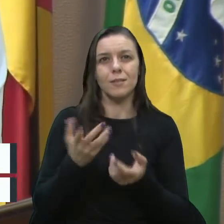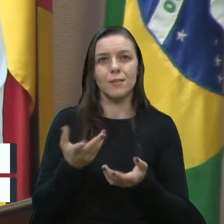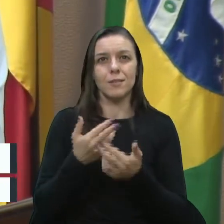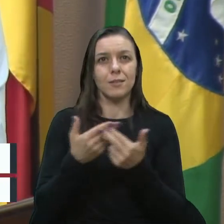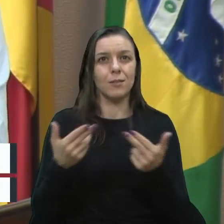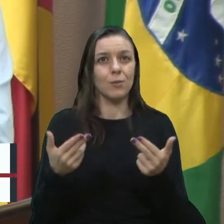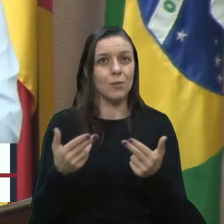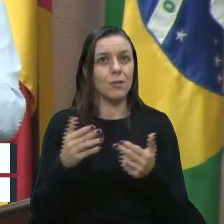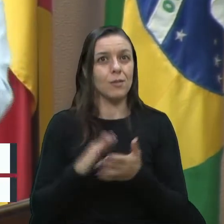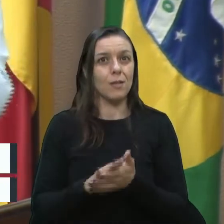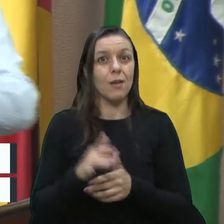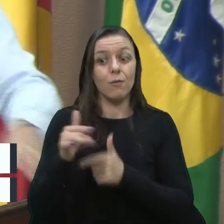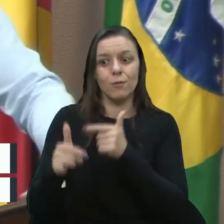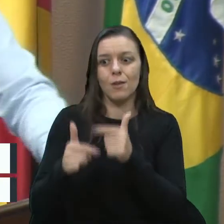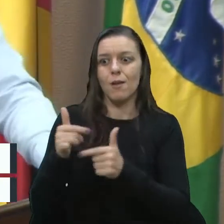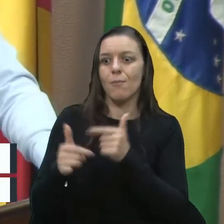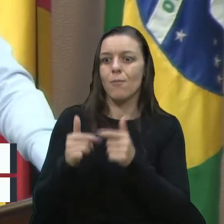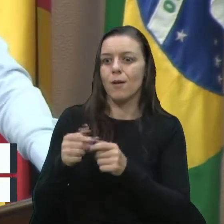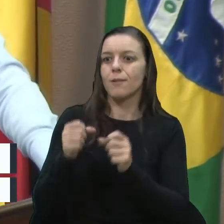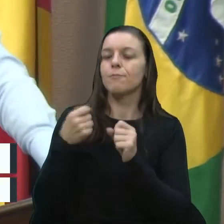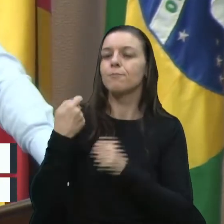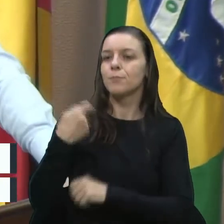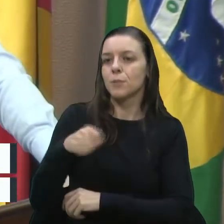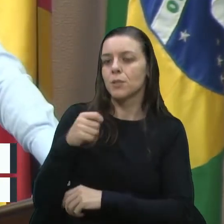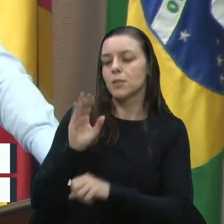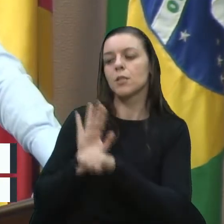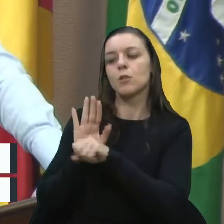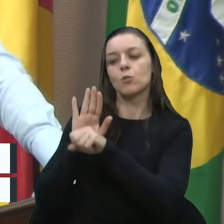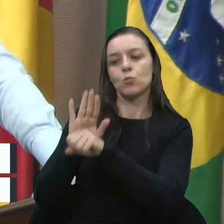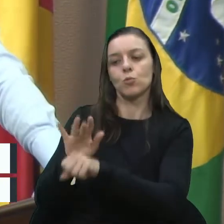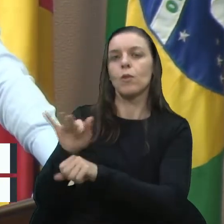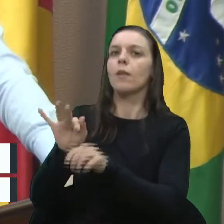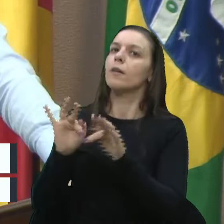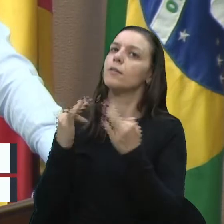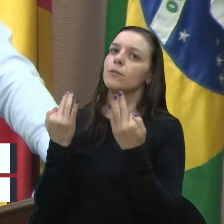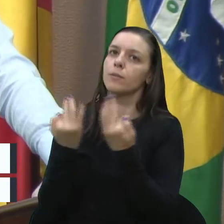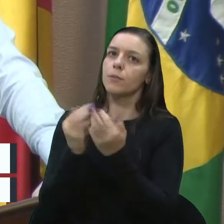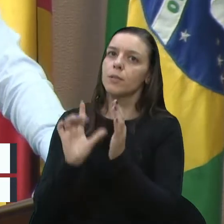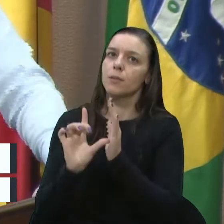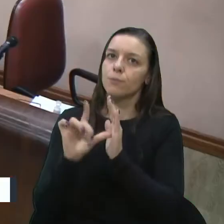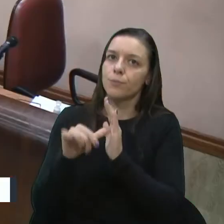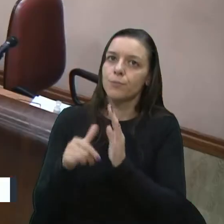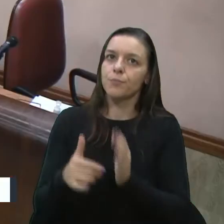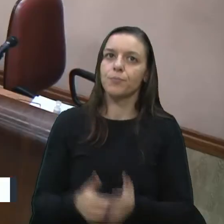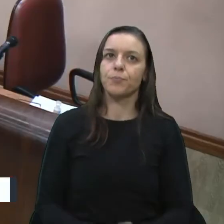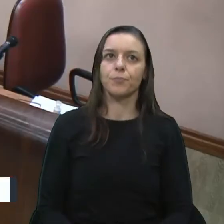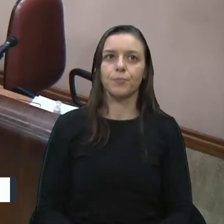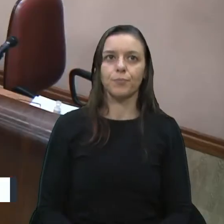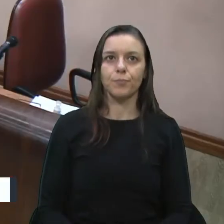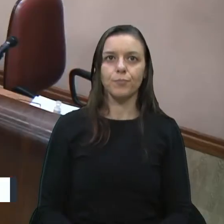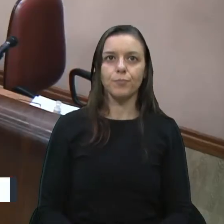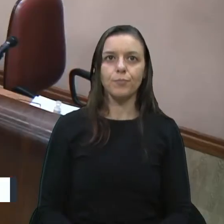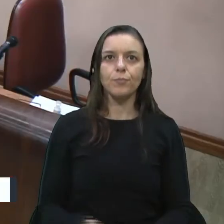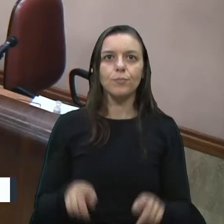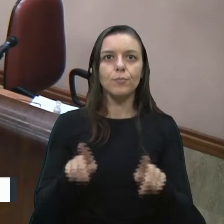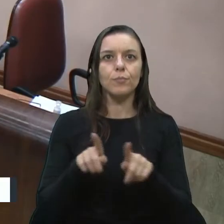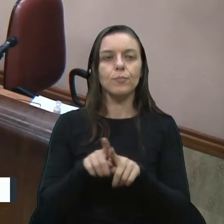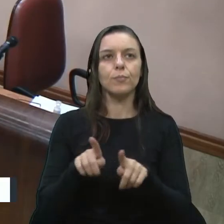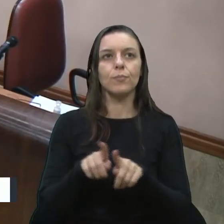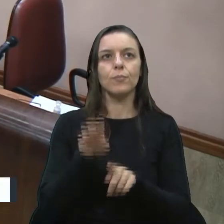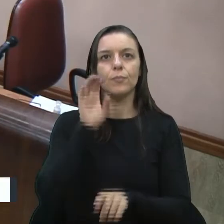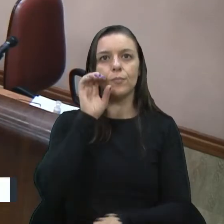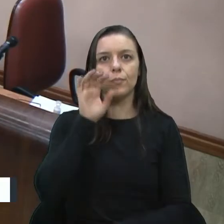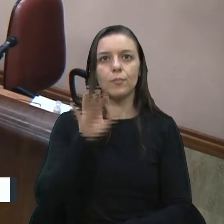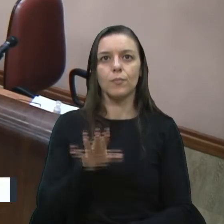seu trabalho para poder auxiliar aquelas famílias. Vereador Clóvis, sua parte. Vereador Elisandro Fiuza, quero